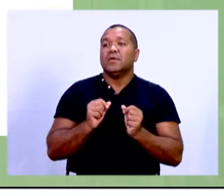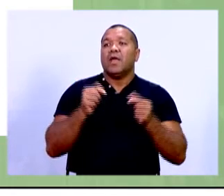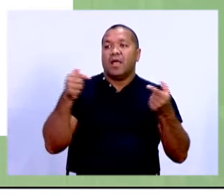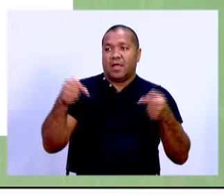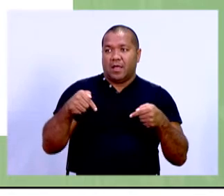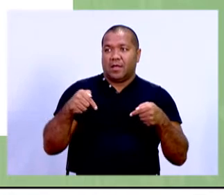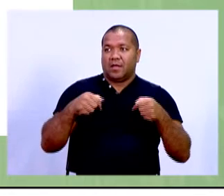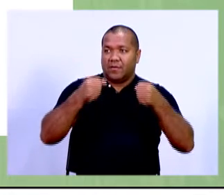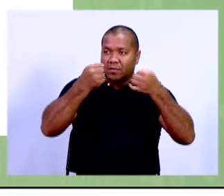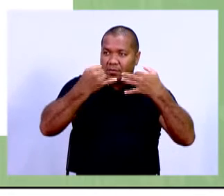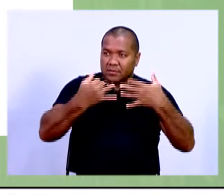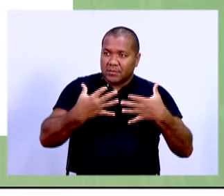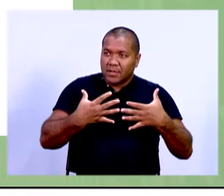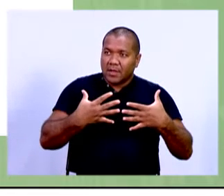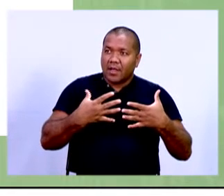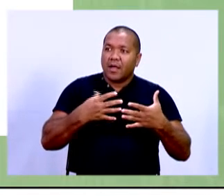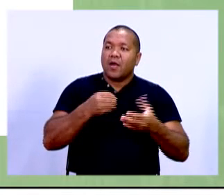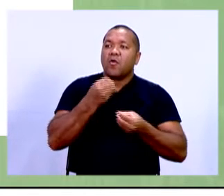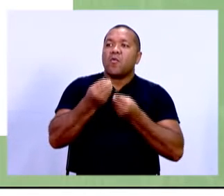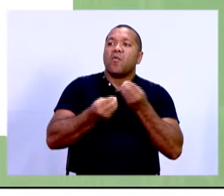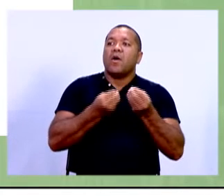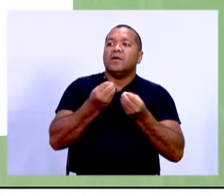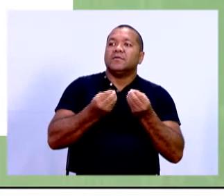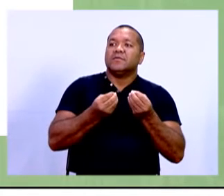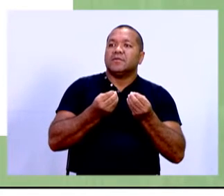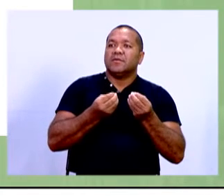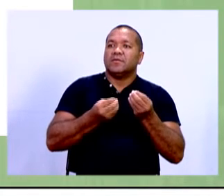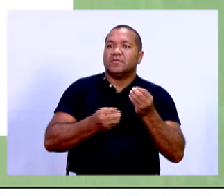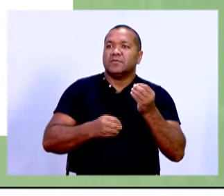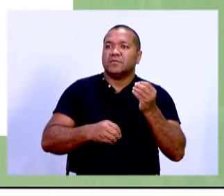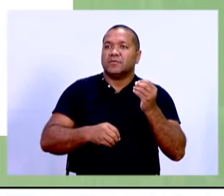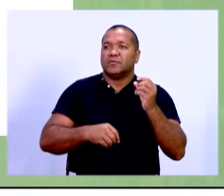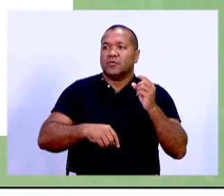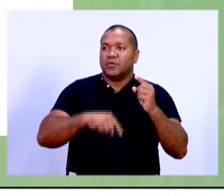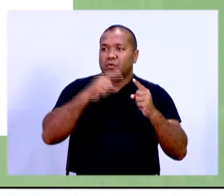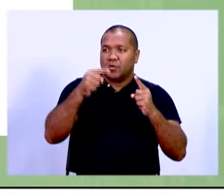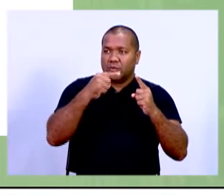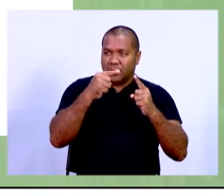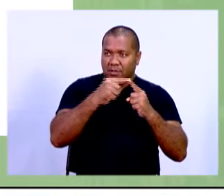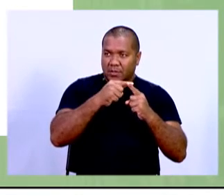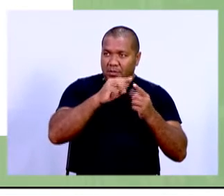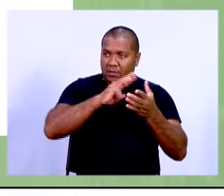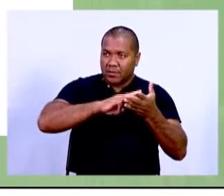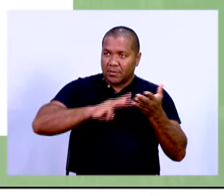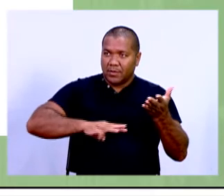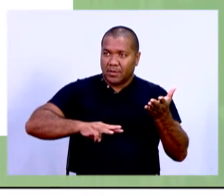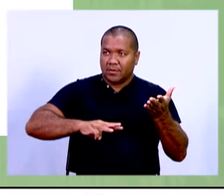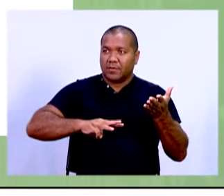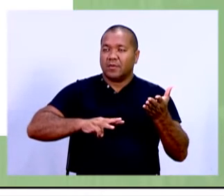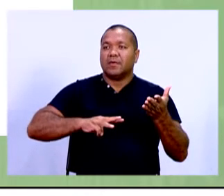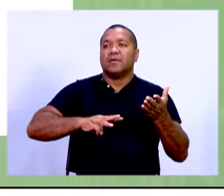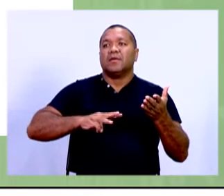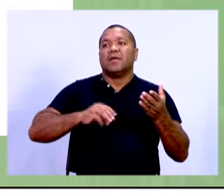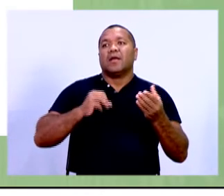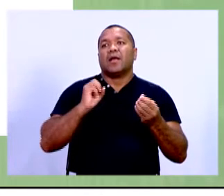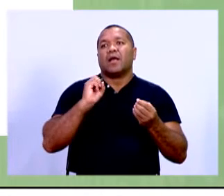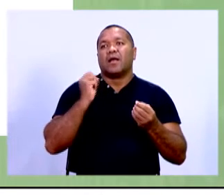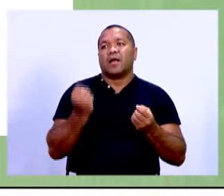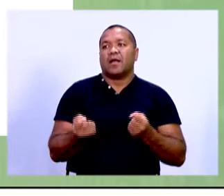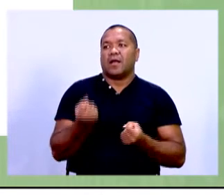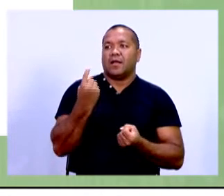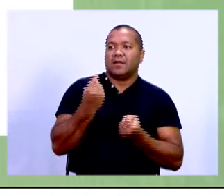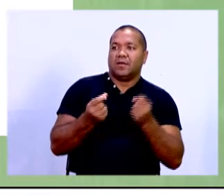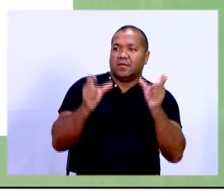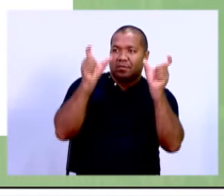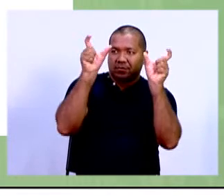especificar exatamente quais são os atributos, quais são os métodos que serão feitos dentro do meu diagrama de